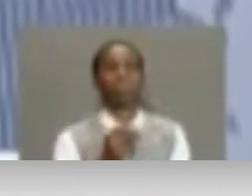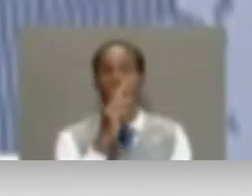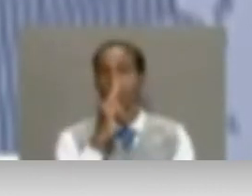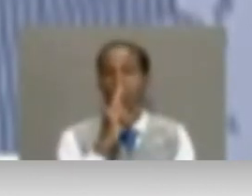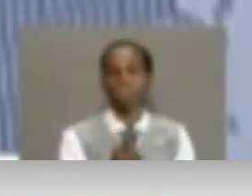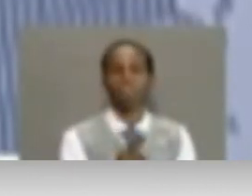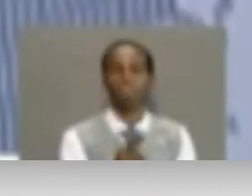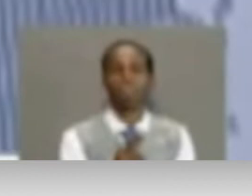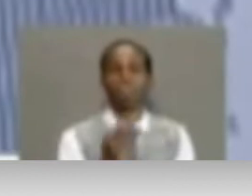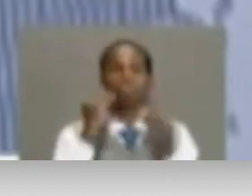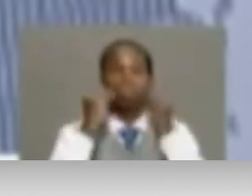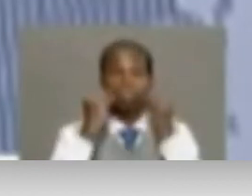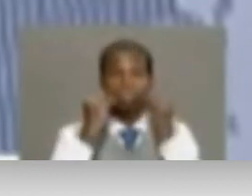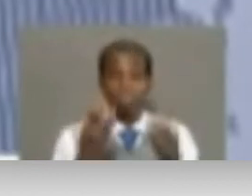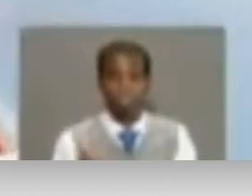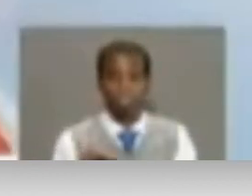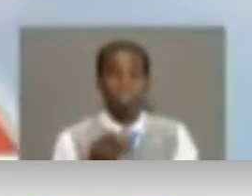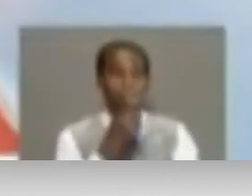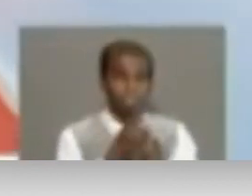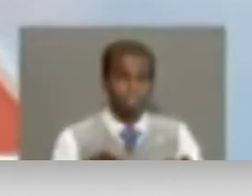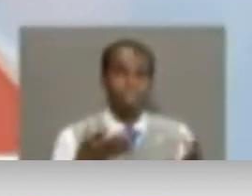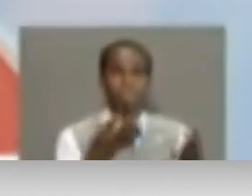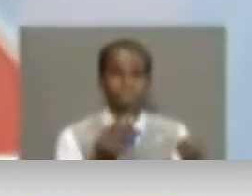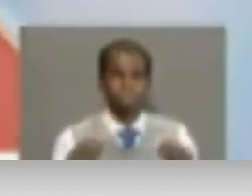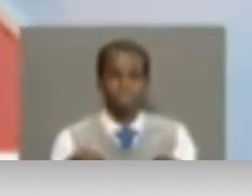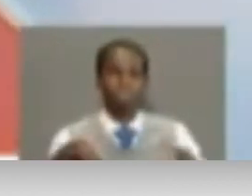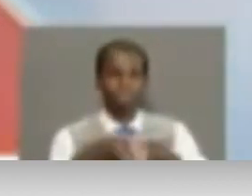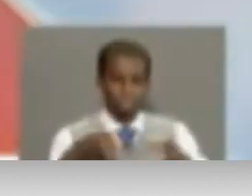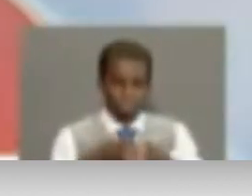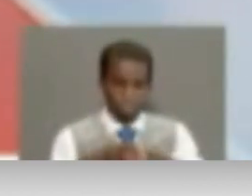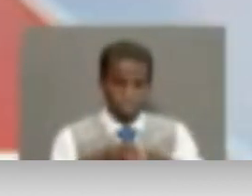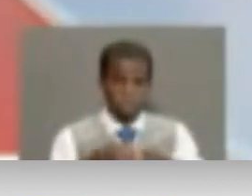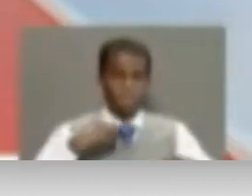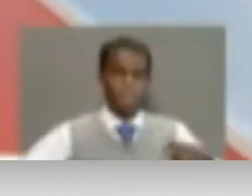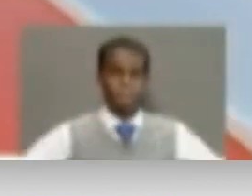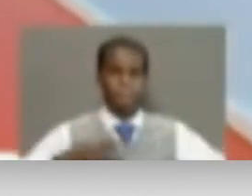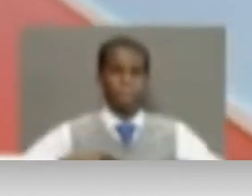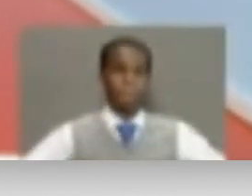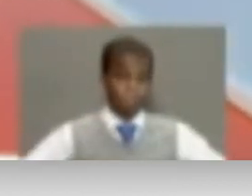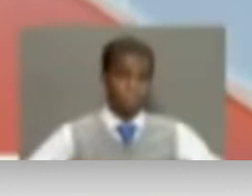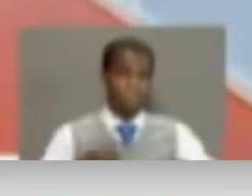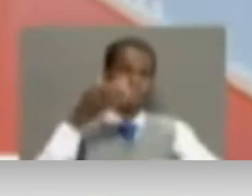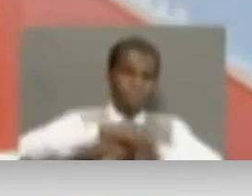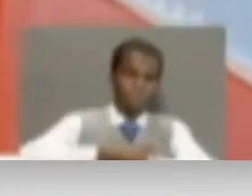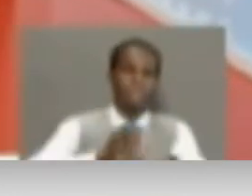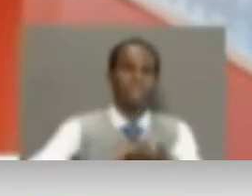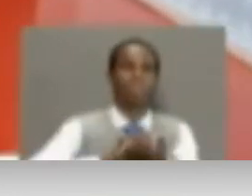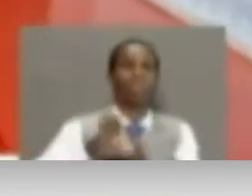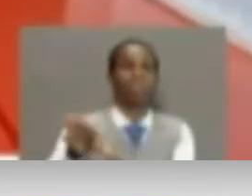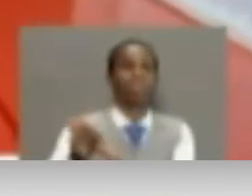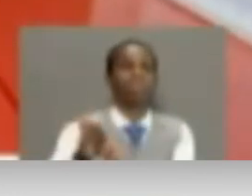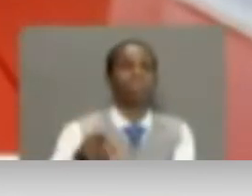dos militantes, pseudo-militantes, na perspectiva deles, que interpuseram este assunto em sede do Tribunal Constitucional, não tinham legitimidade porque